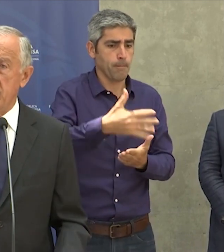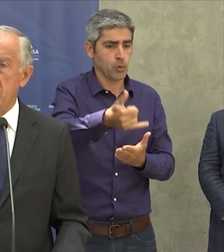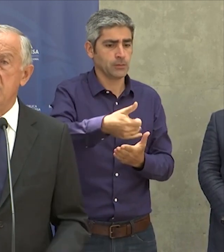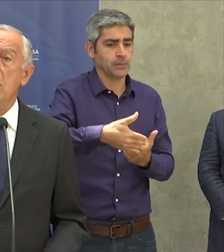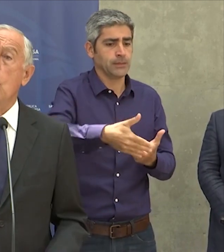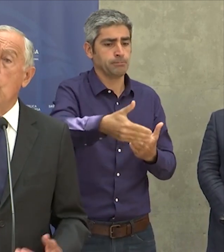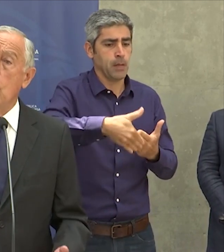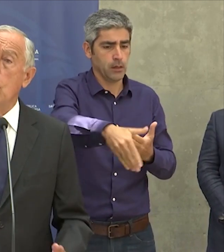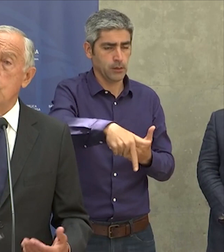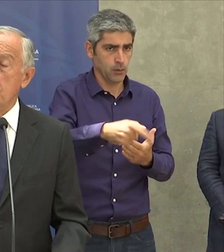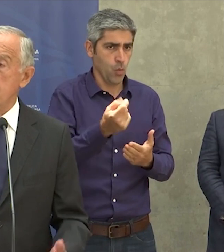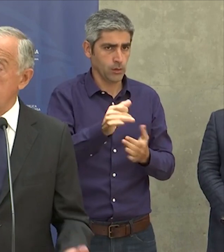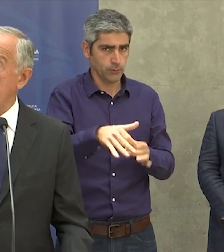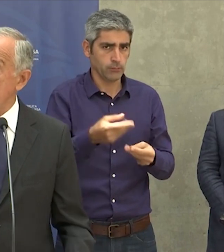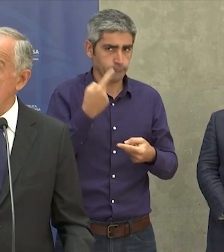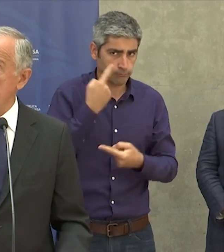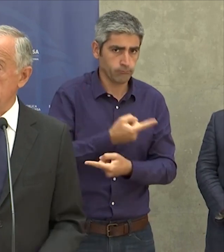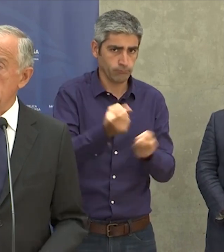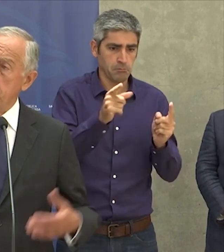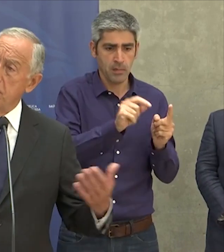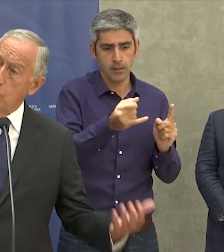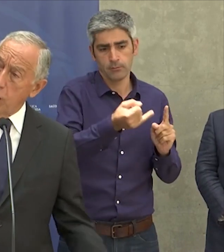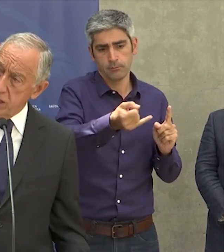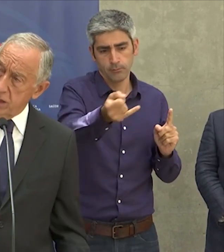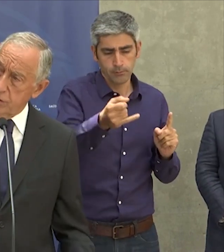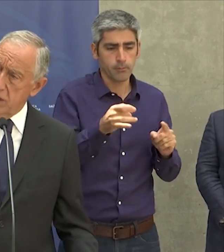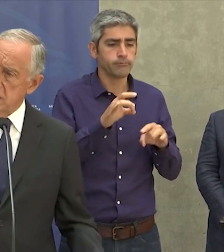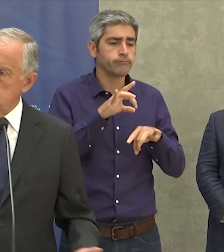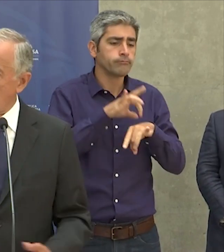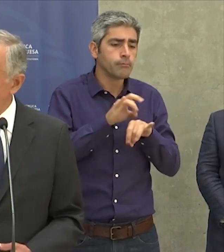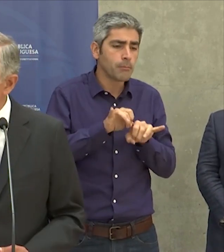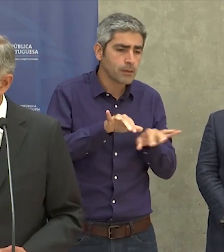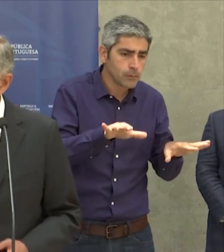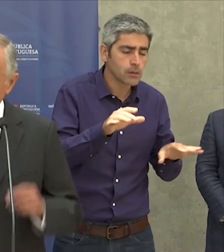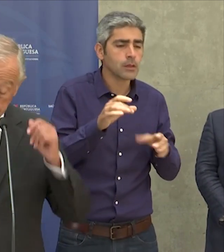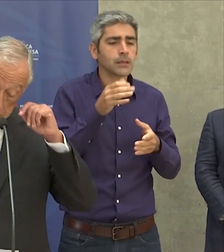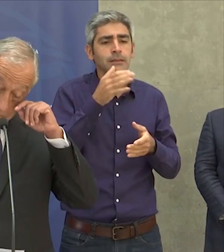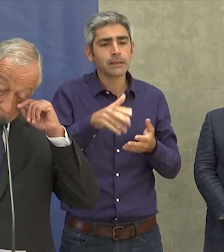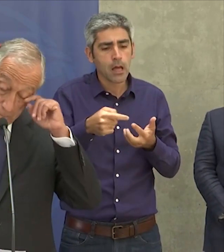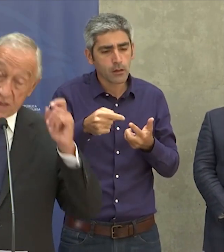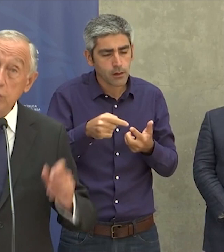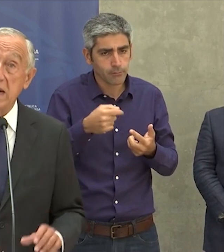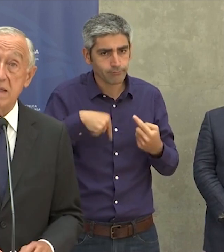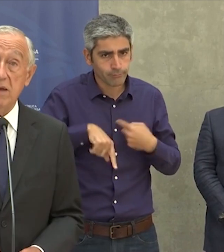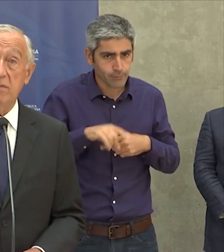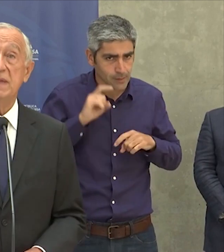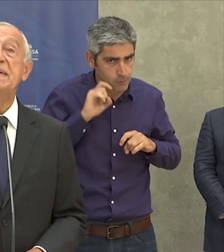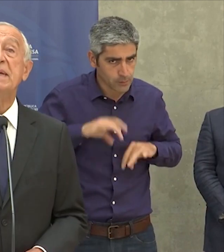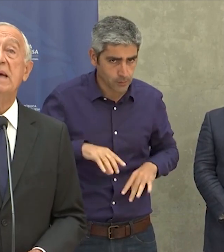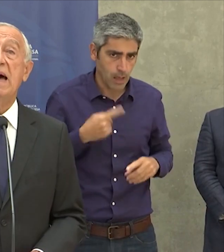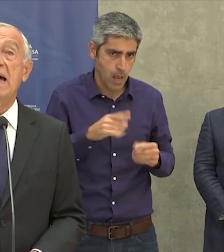próximas semanas ou nos próximos meses, epidemiológicos e serológicos. Uma segunda